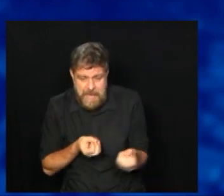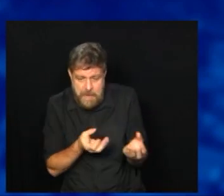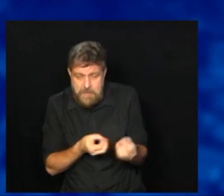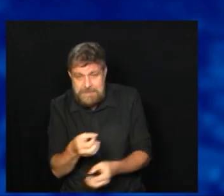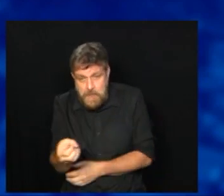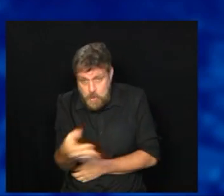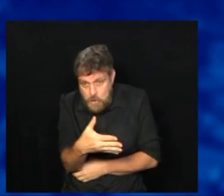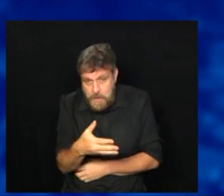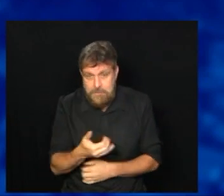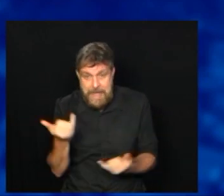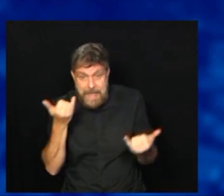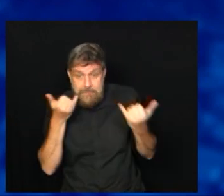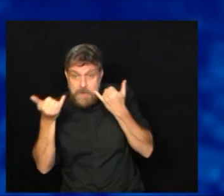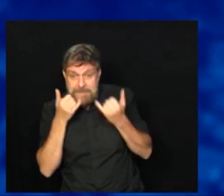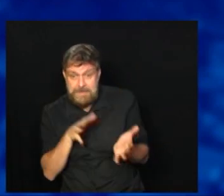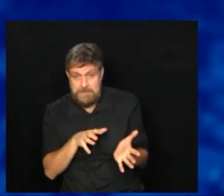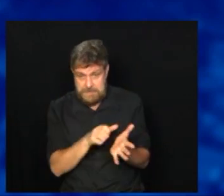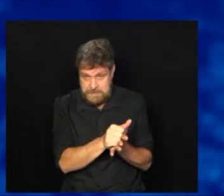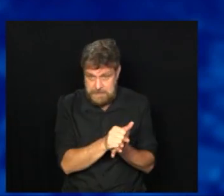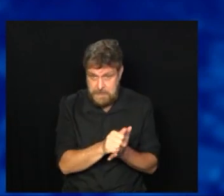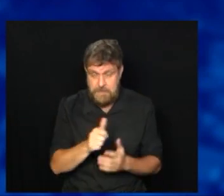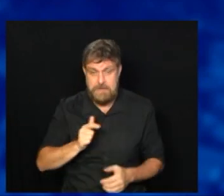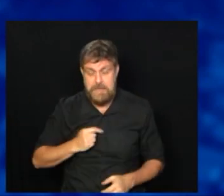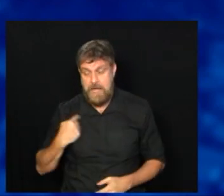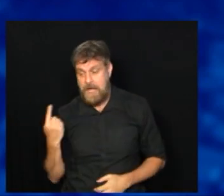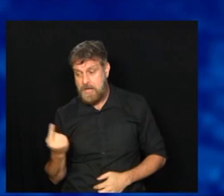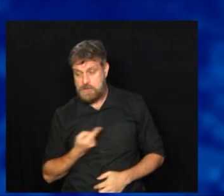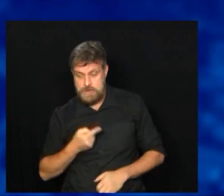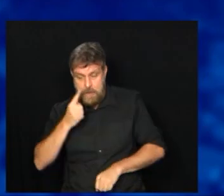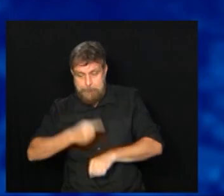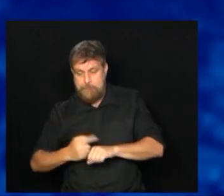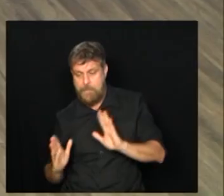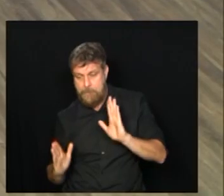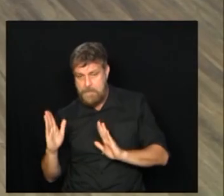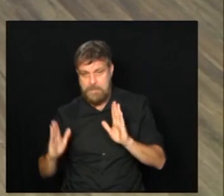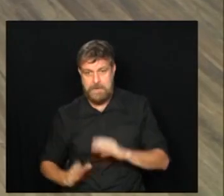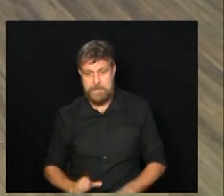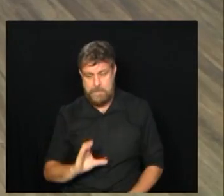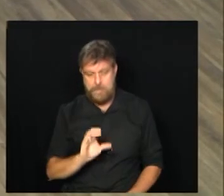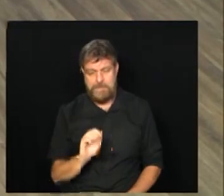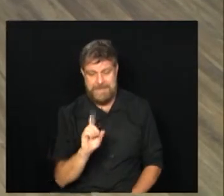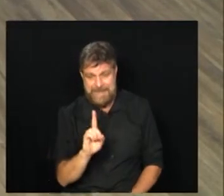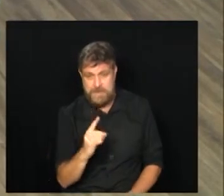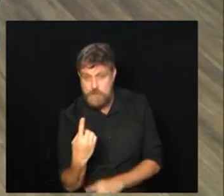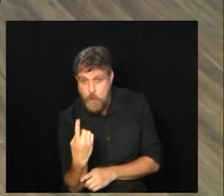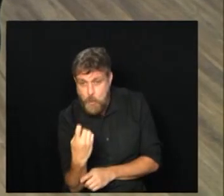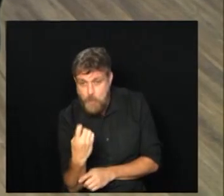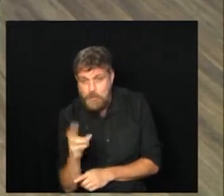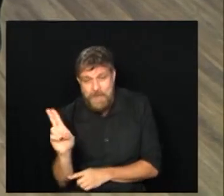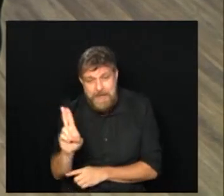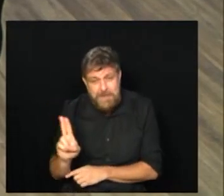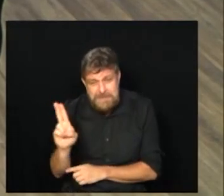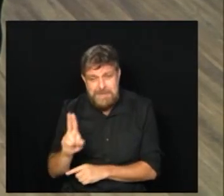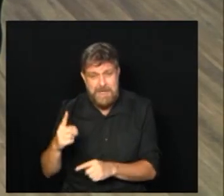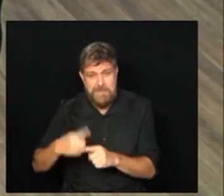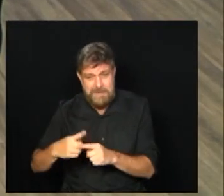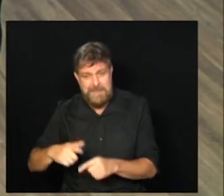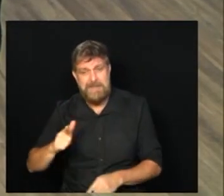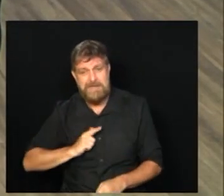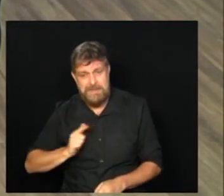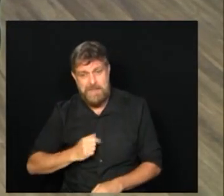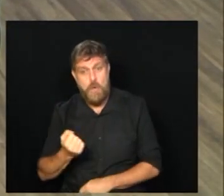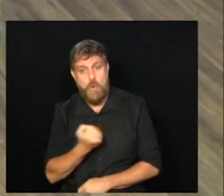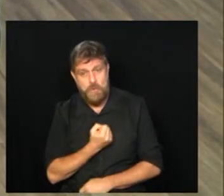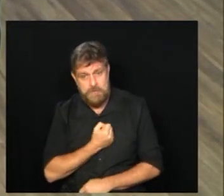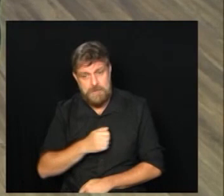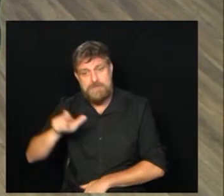informação sobre inscrição. Lembrando que a gente está em um momento em que o CadÚnico é muito utilizado em função do aumento do